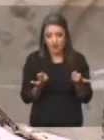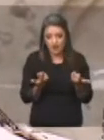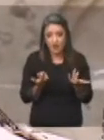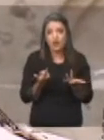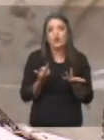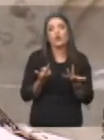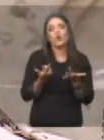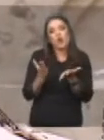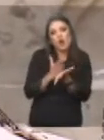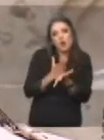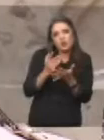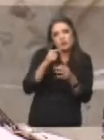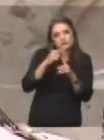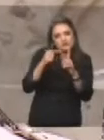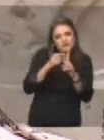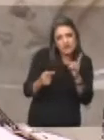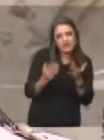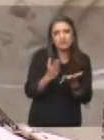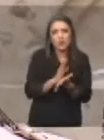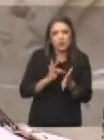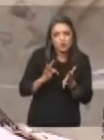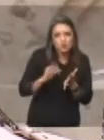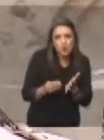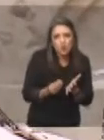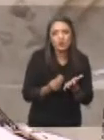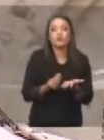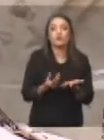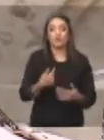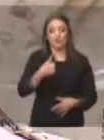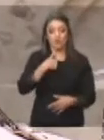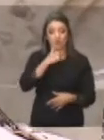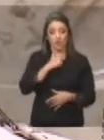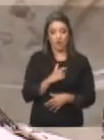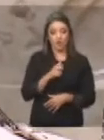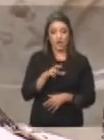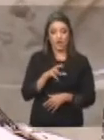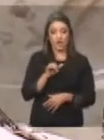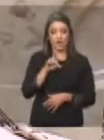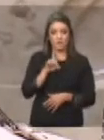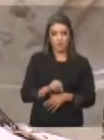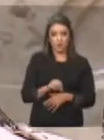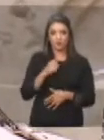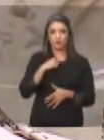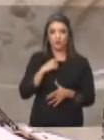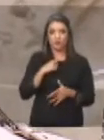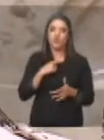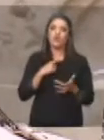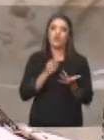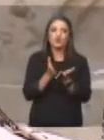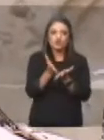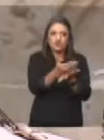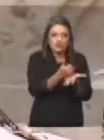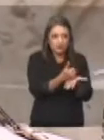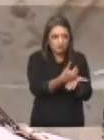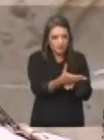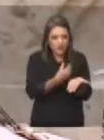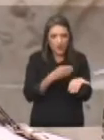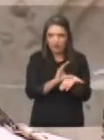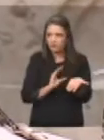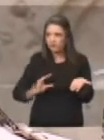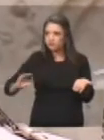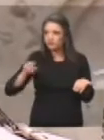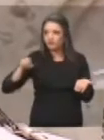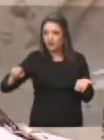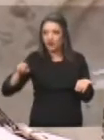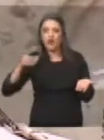sua integralidade, e que ele, Raimundo, era o responsável por recolher dos servidores o dinheiro. Sempre por ordem